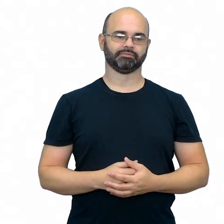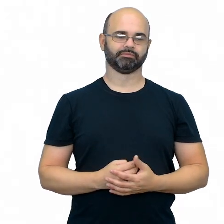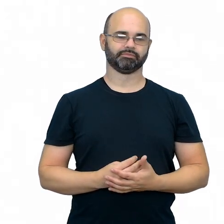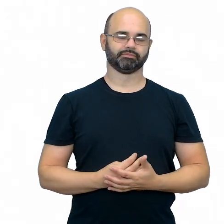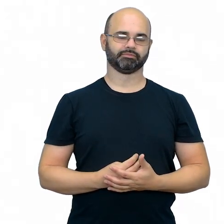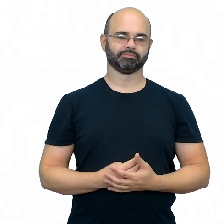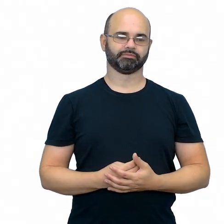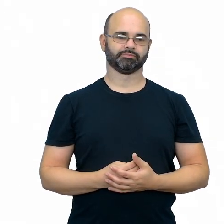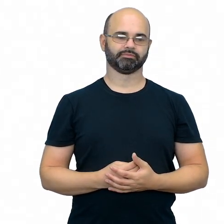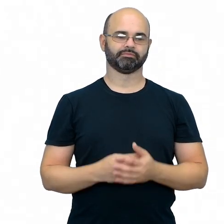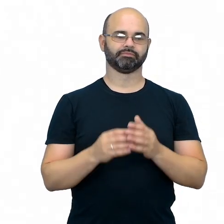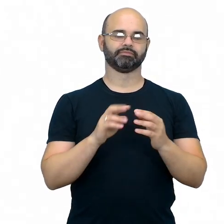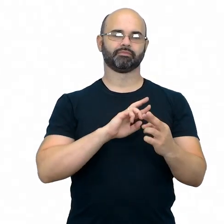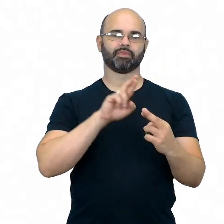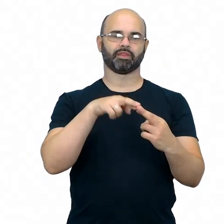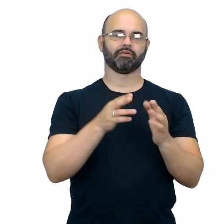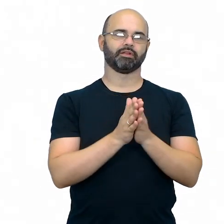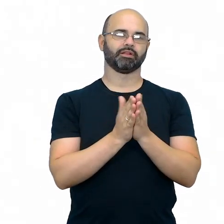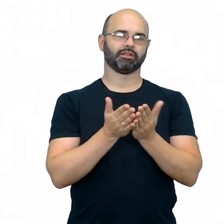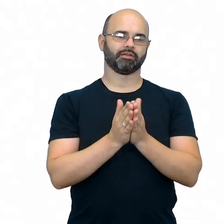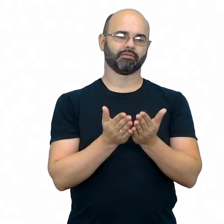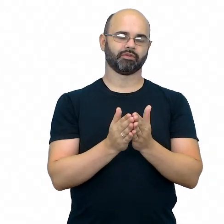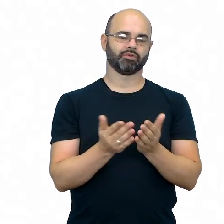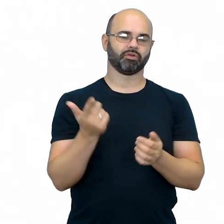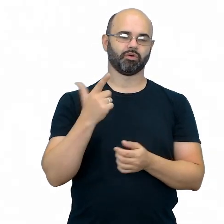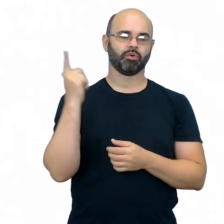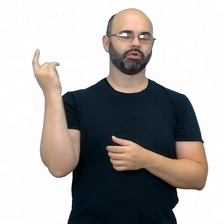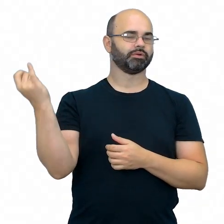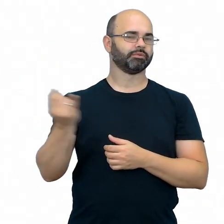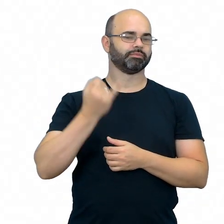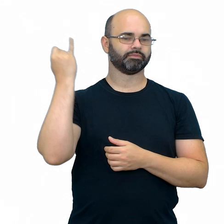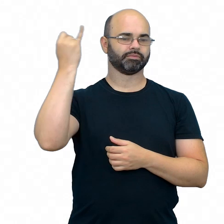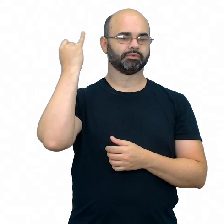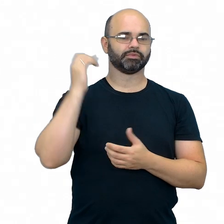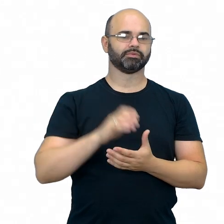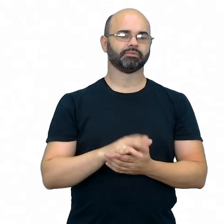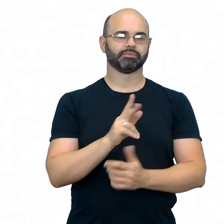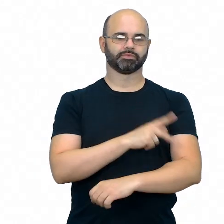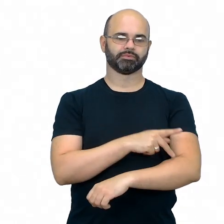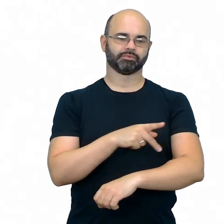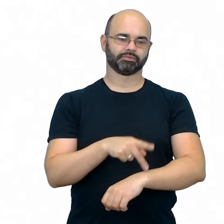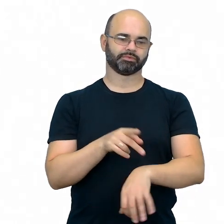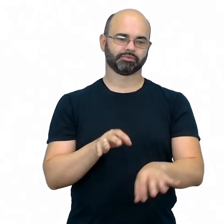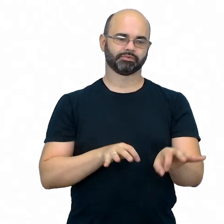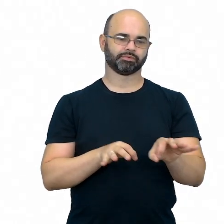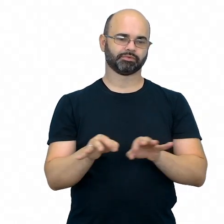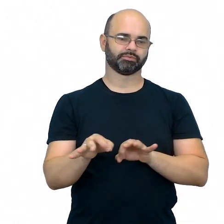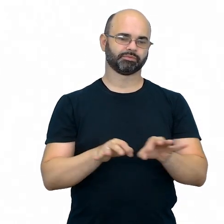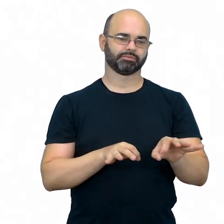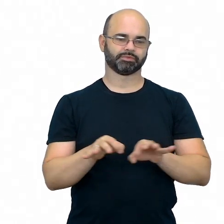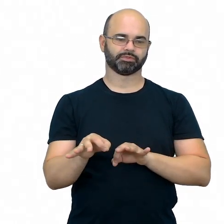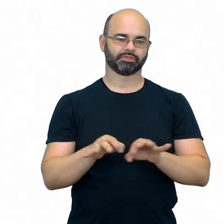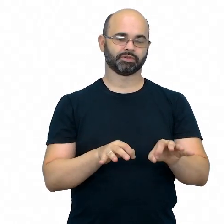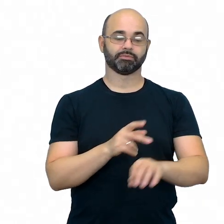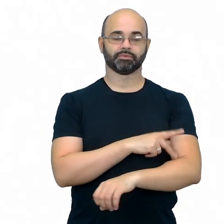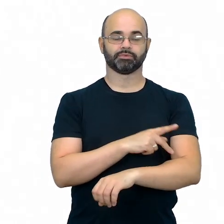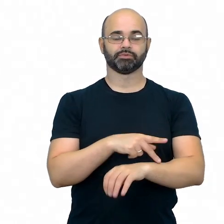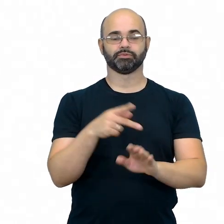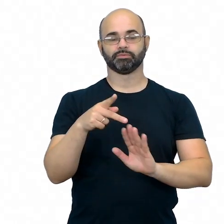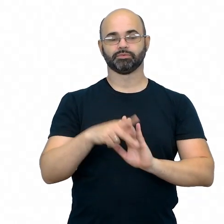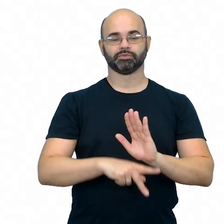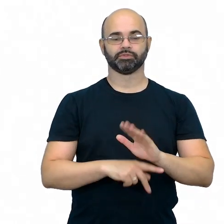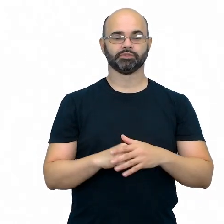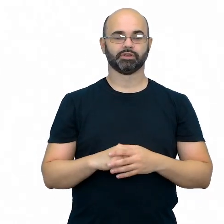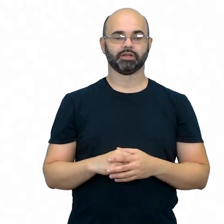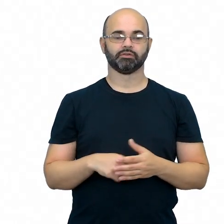São outras referências também de extrema importância, a pedagogia de projetos, ensaios transversais, né? Também os